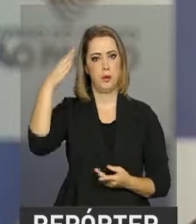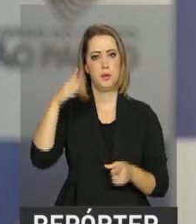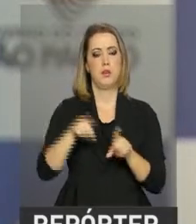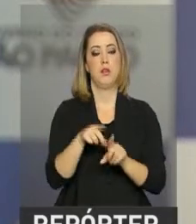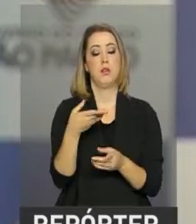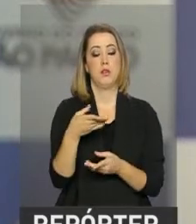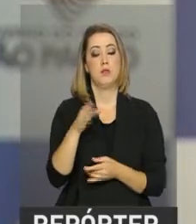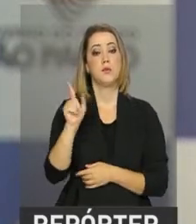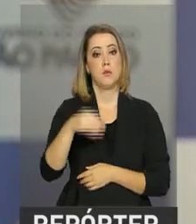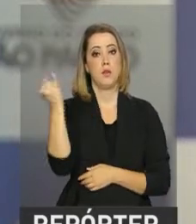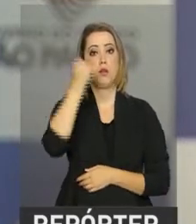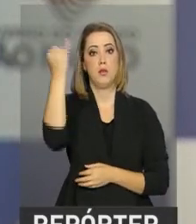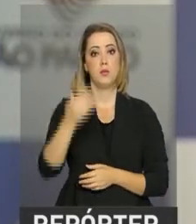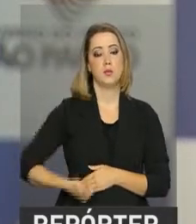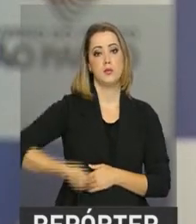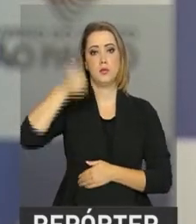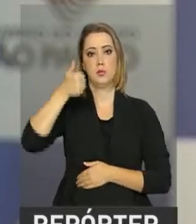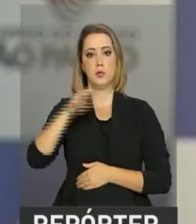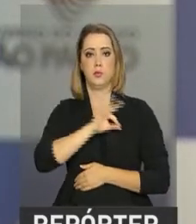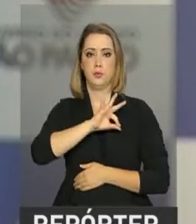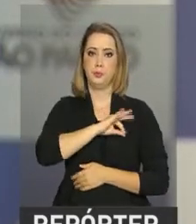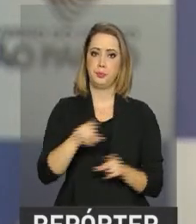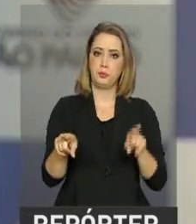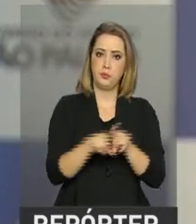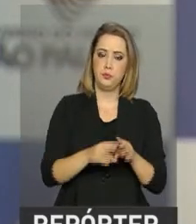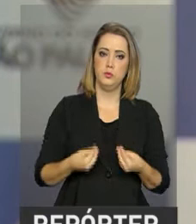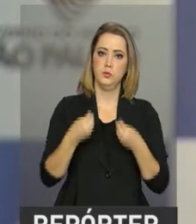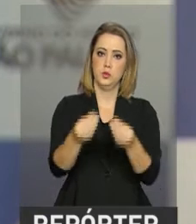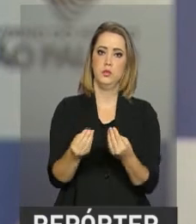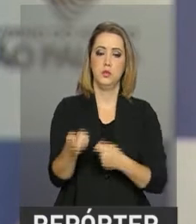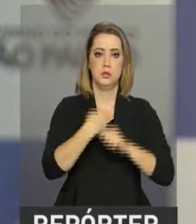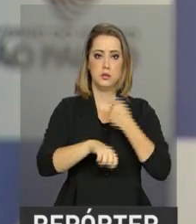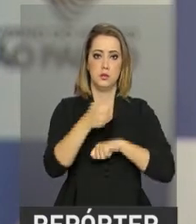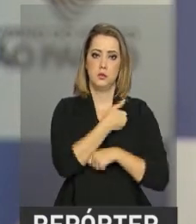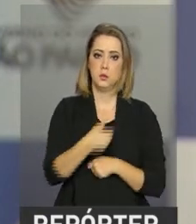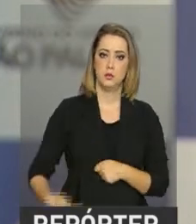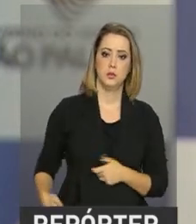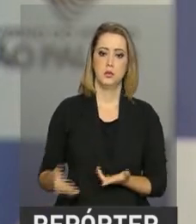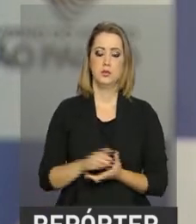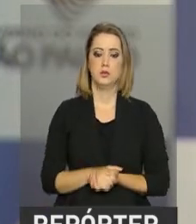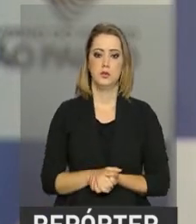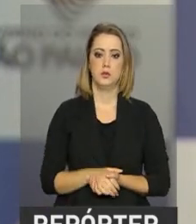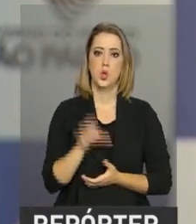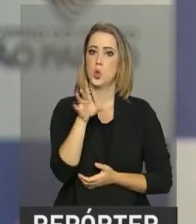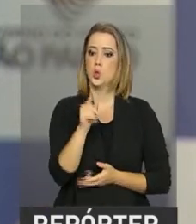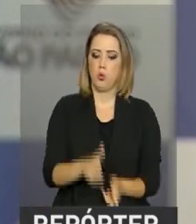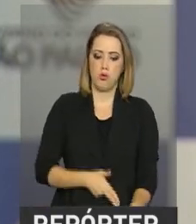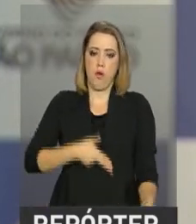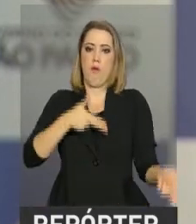medida importante para o fortalecimento das polícias e que vai trazer economia aos cofres públicos. Só de